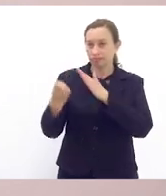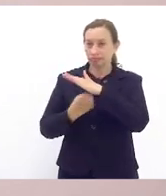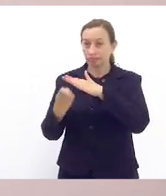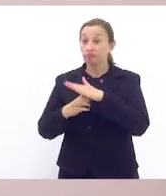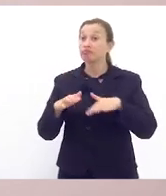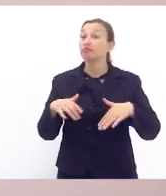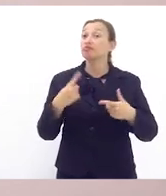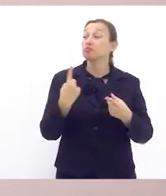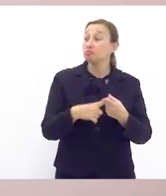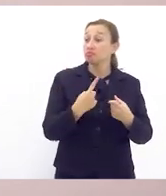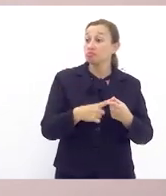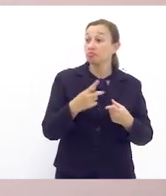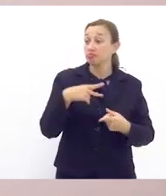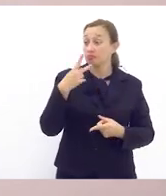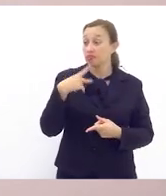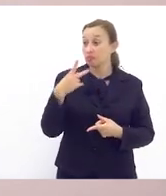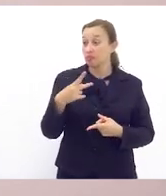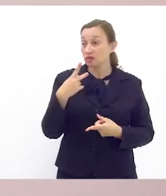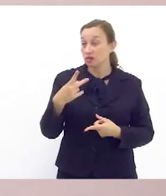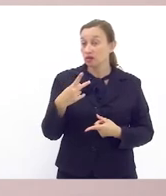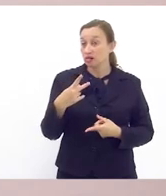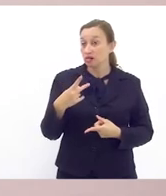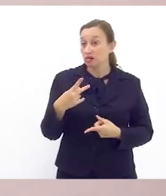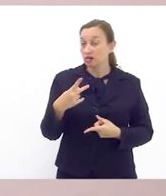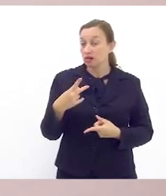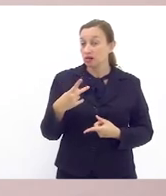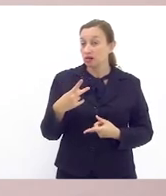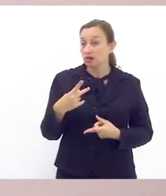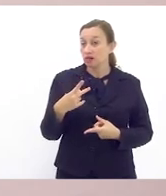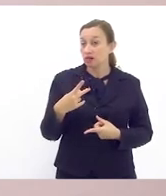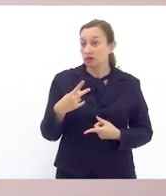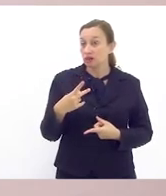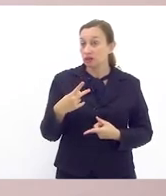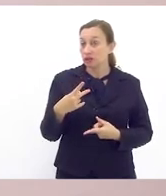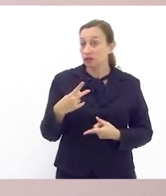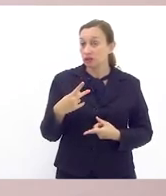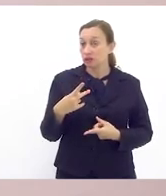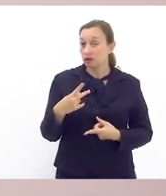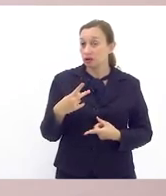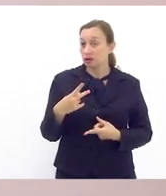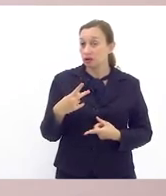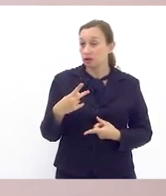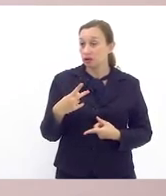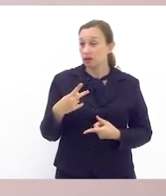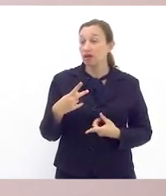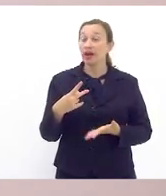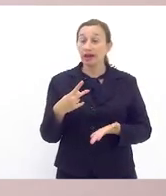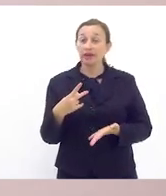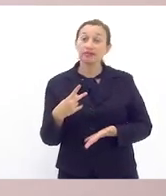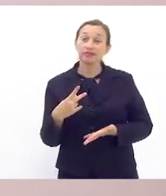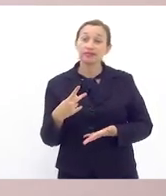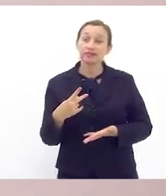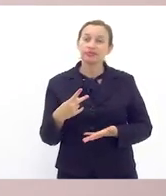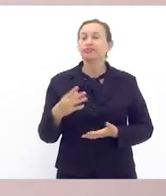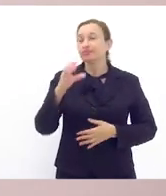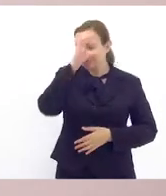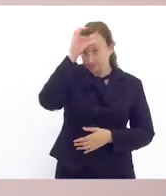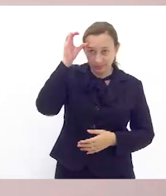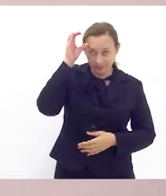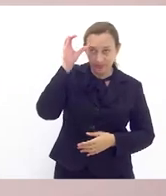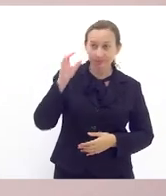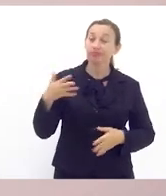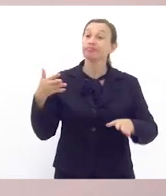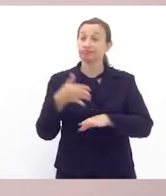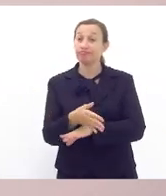por que que eu digo isso porque o nosso atendimento lá no PROCON é um atendimento pingadinho é um a um é consumidor que quando